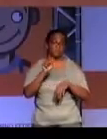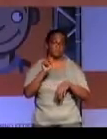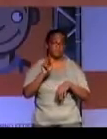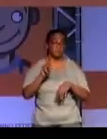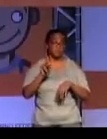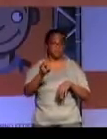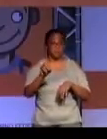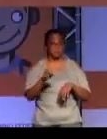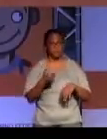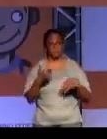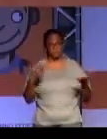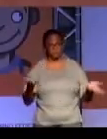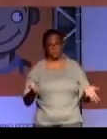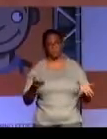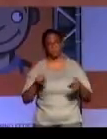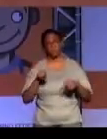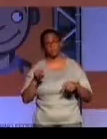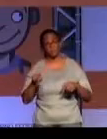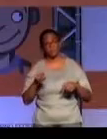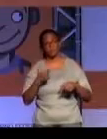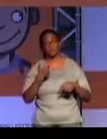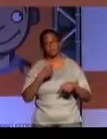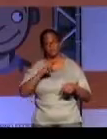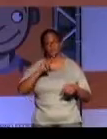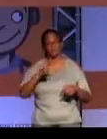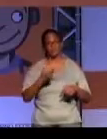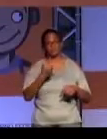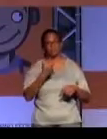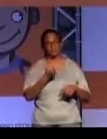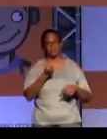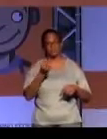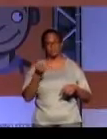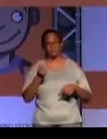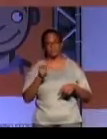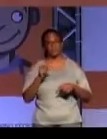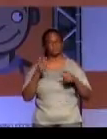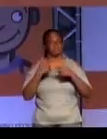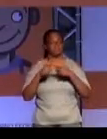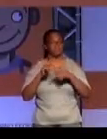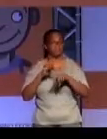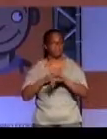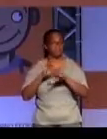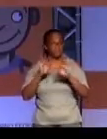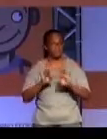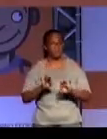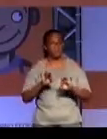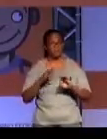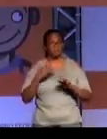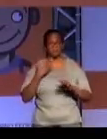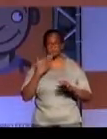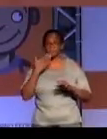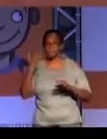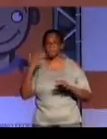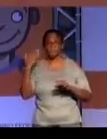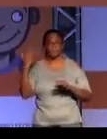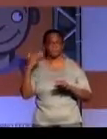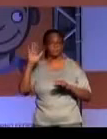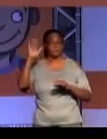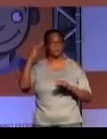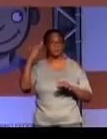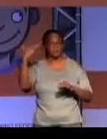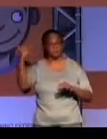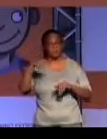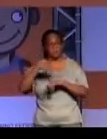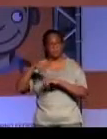lá 2.285 casos confirmados, e está exportando para países vizinhos. O Brasil é